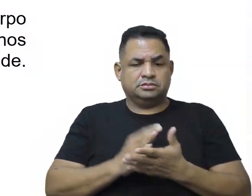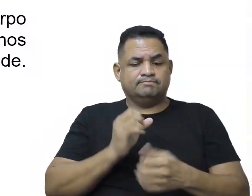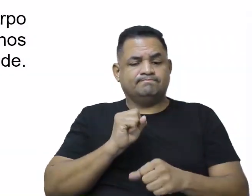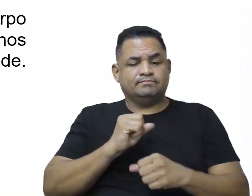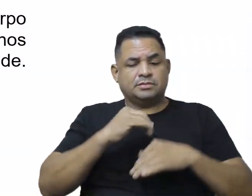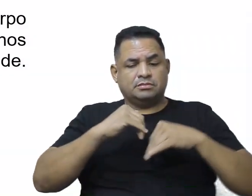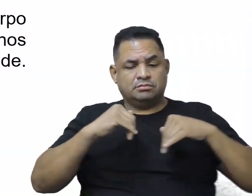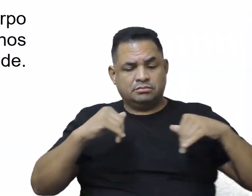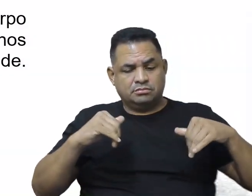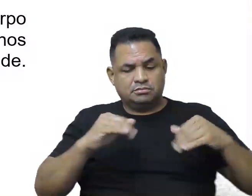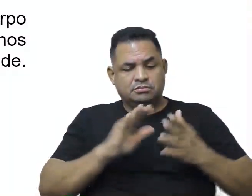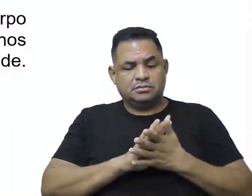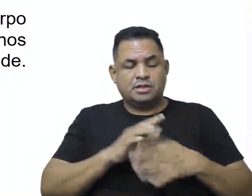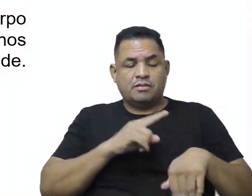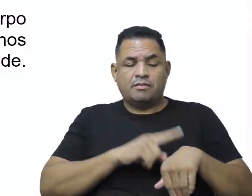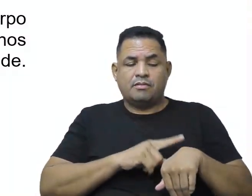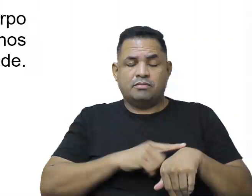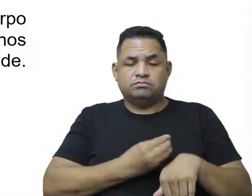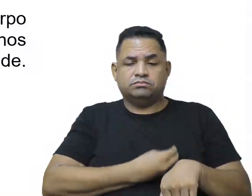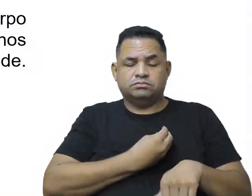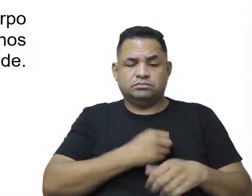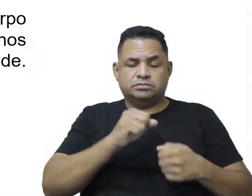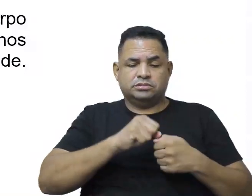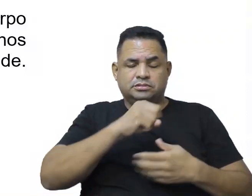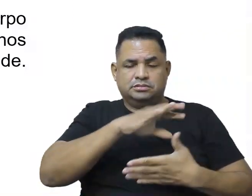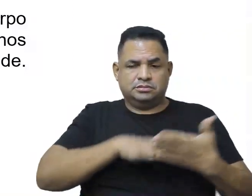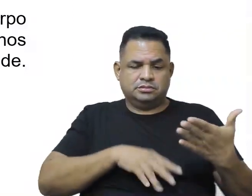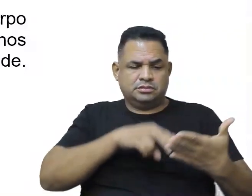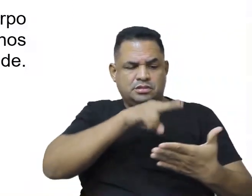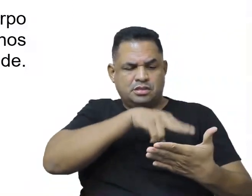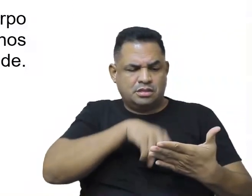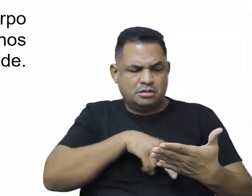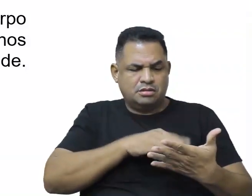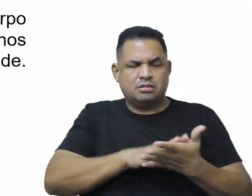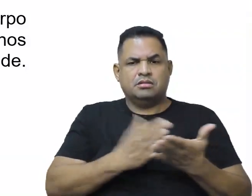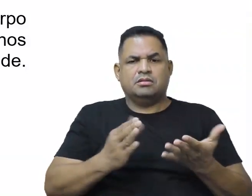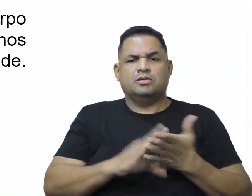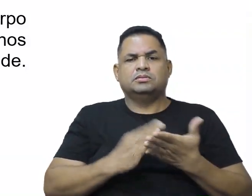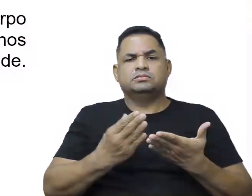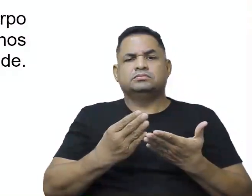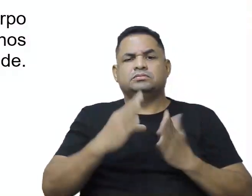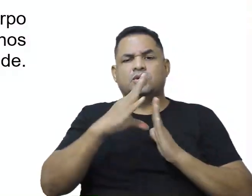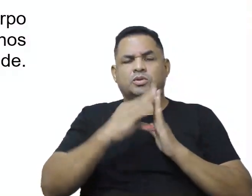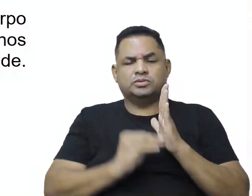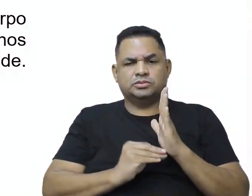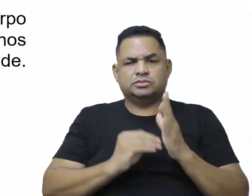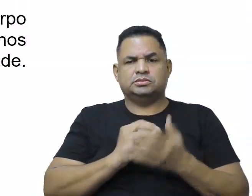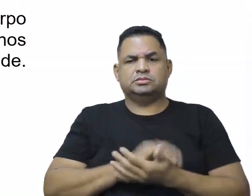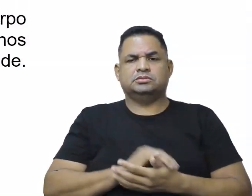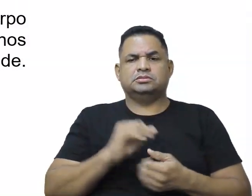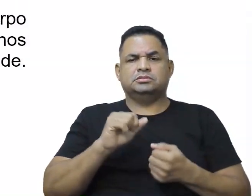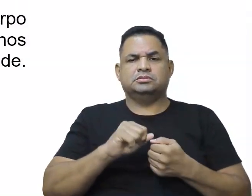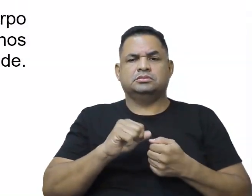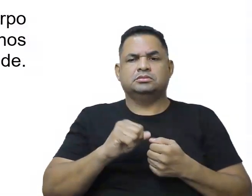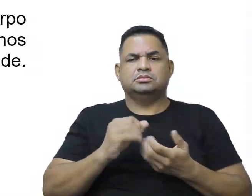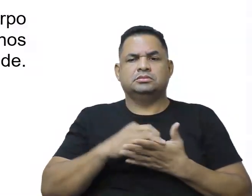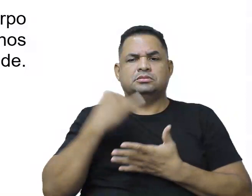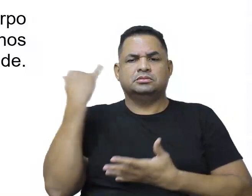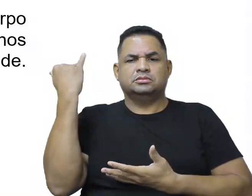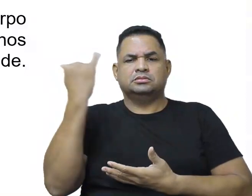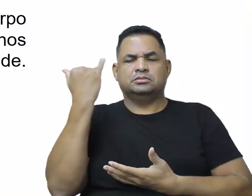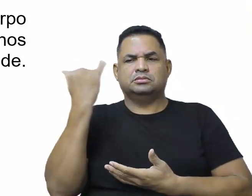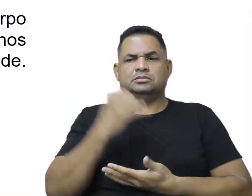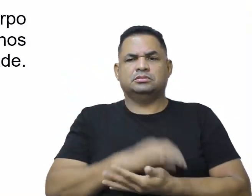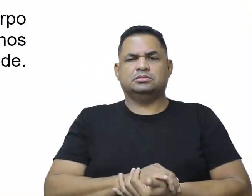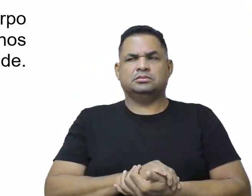em um momento para fazer questão sempre que vocês lerem o conteúdo façam questão de Pois é muito importante